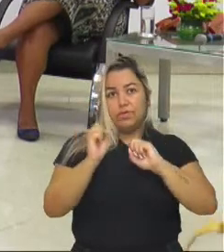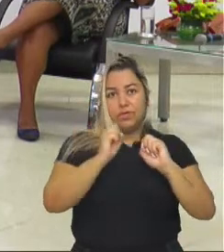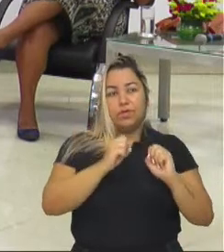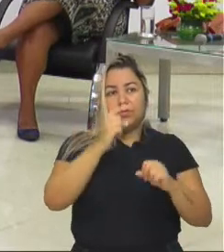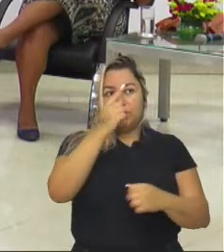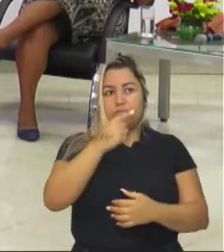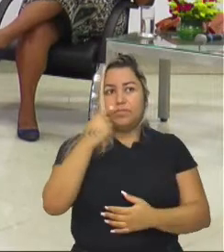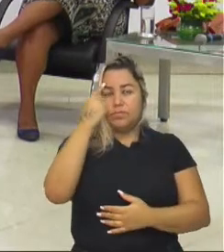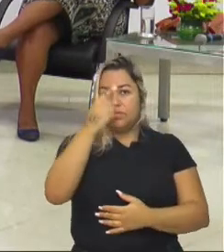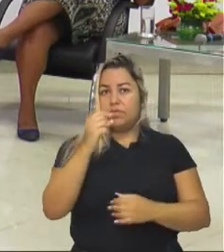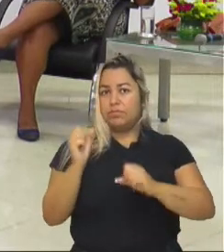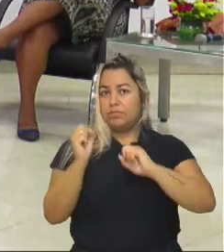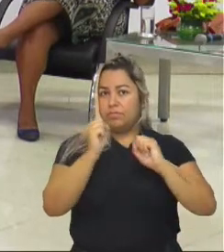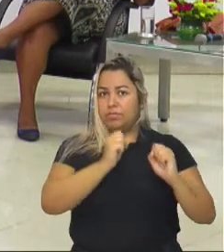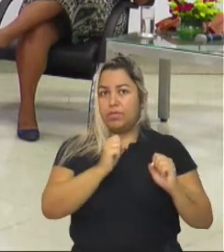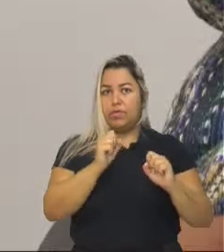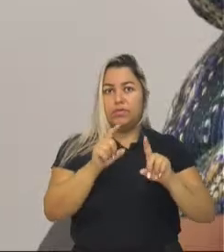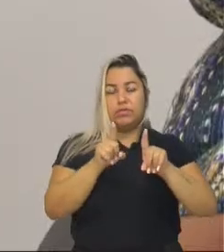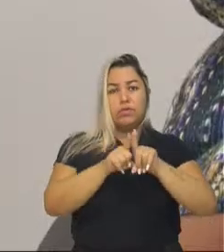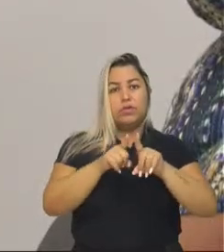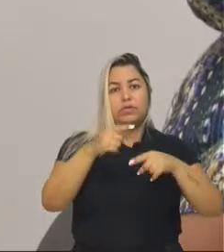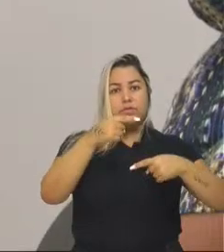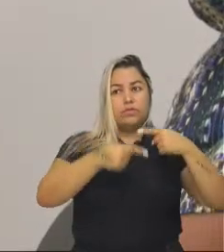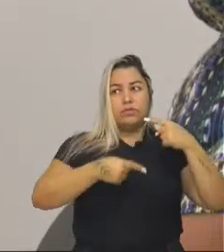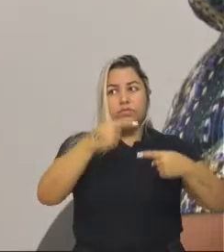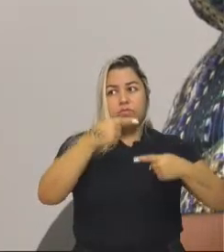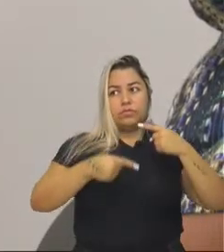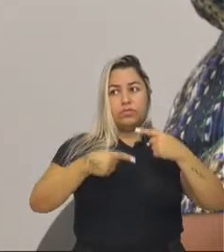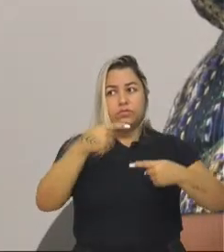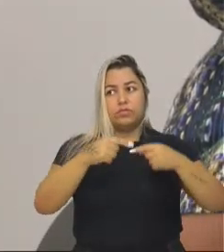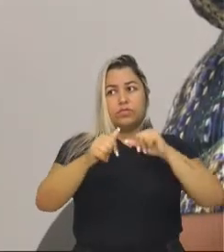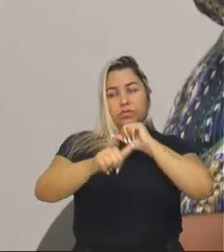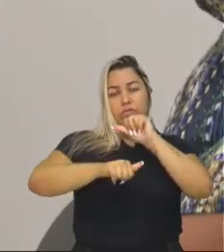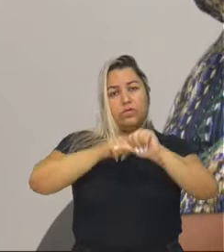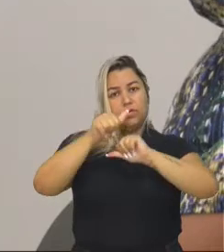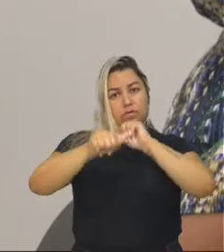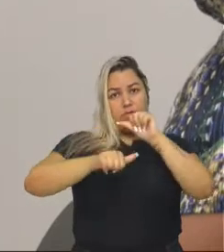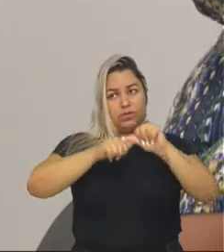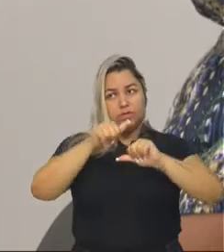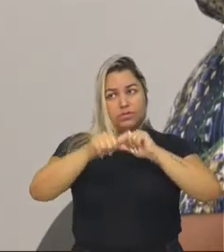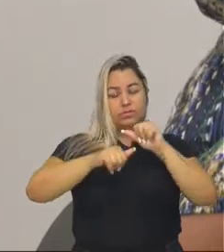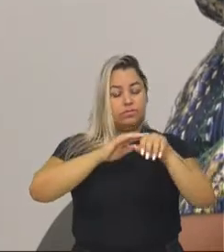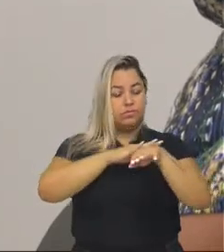que a gente possa compor esse diálogo, compor essa troca, essa prosa.